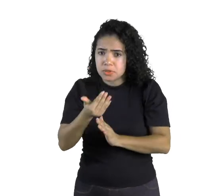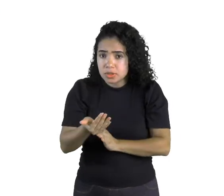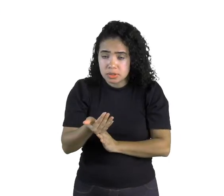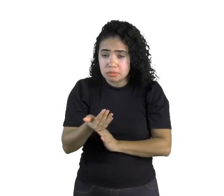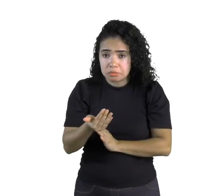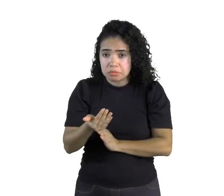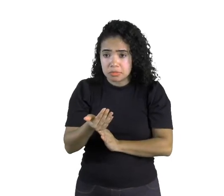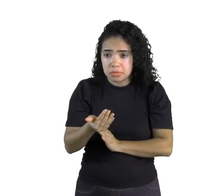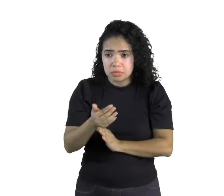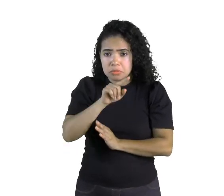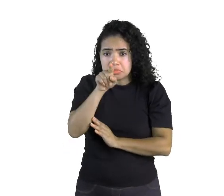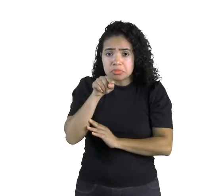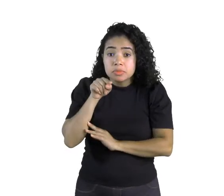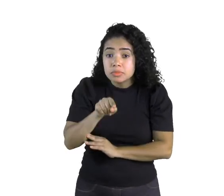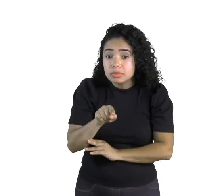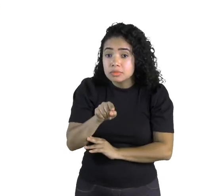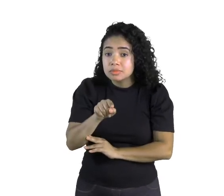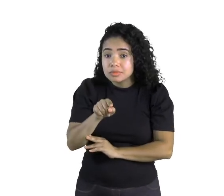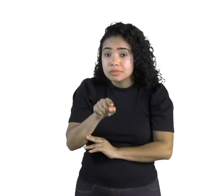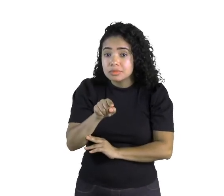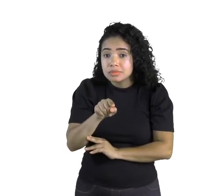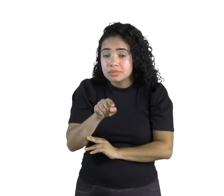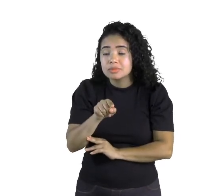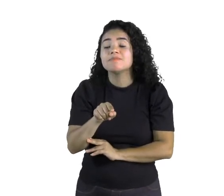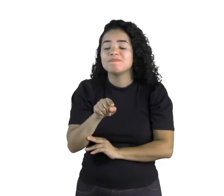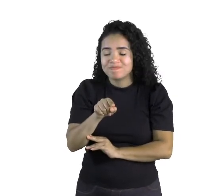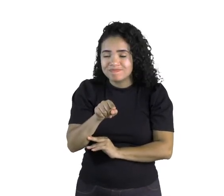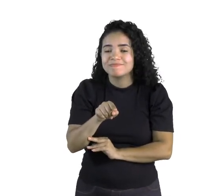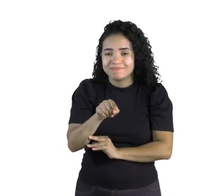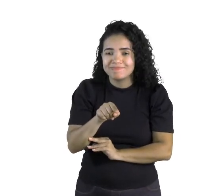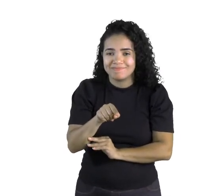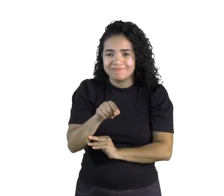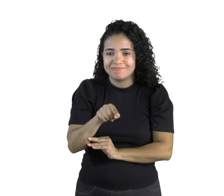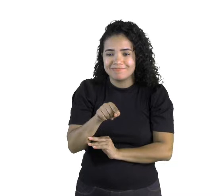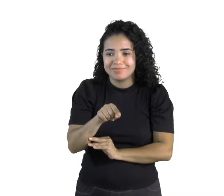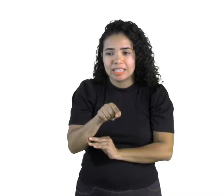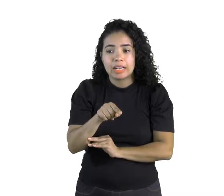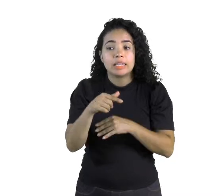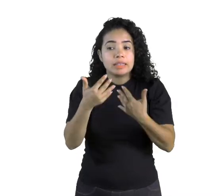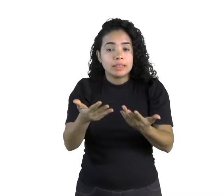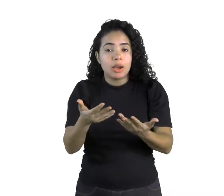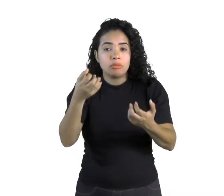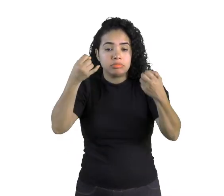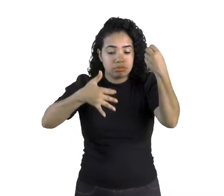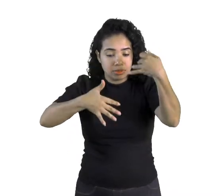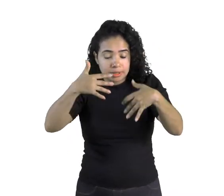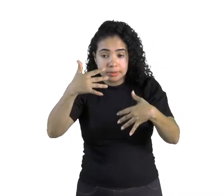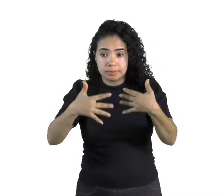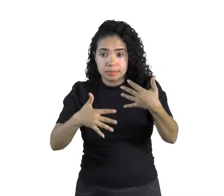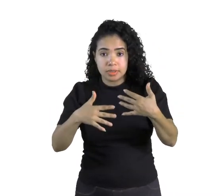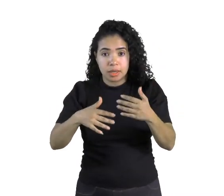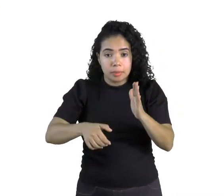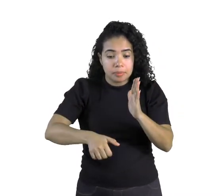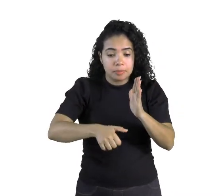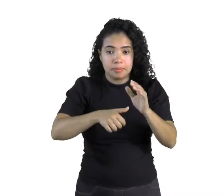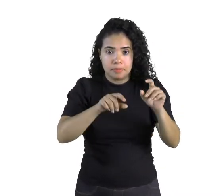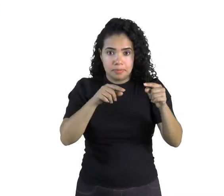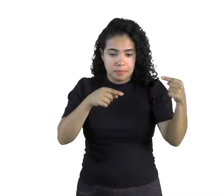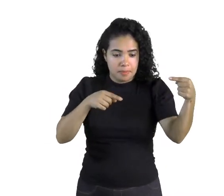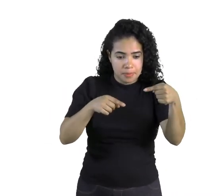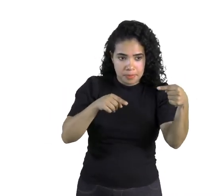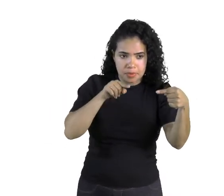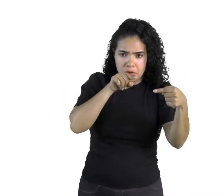solicitado? Olha lá no final, pontinho de interrogação, né? Então a fala dela aí, ó, da primeira personagem da